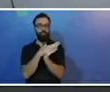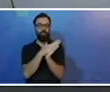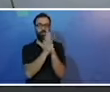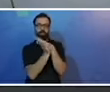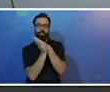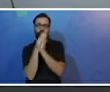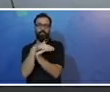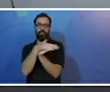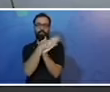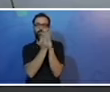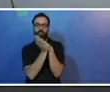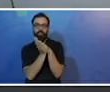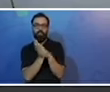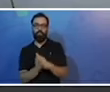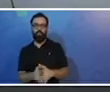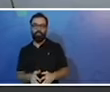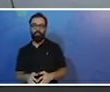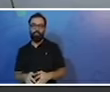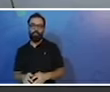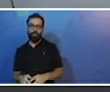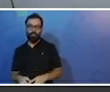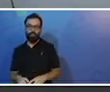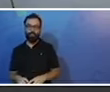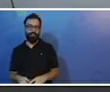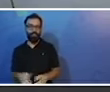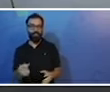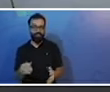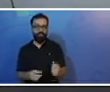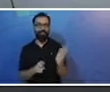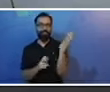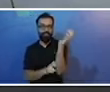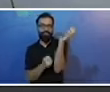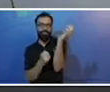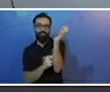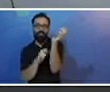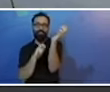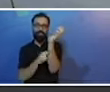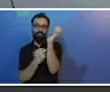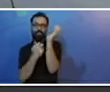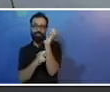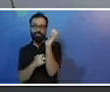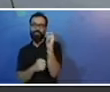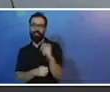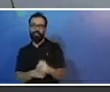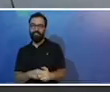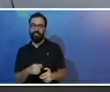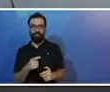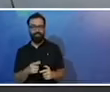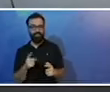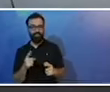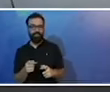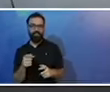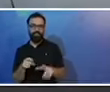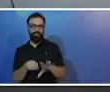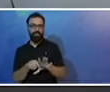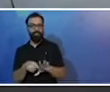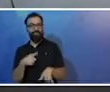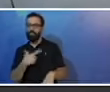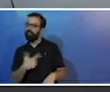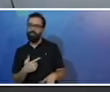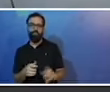seu corpo é todo mole é assim que as cobras sobem nos pezinhos de limão porque elas não t